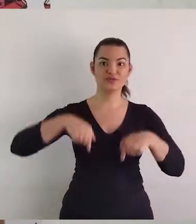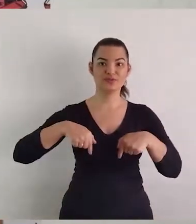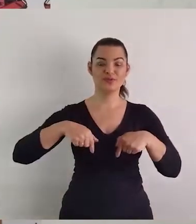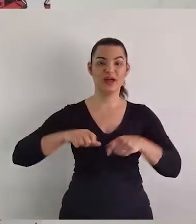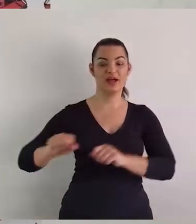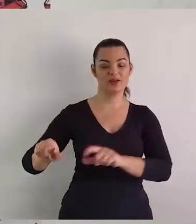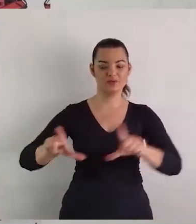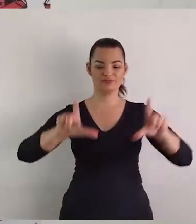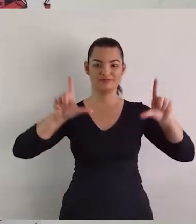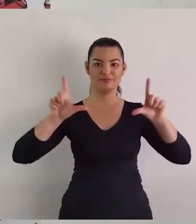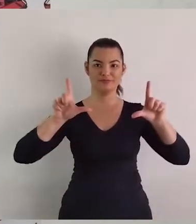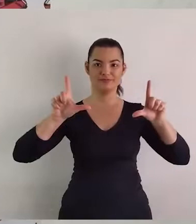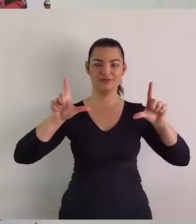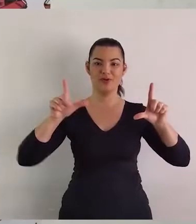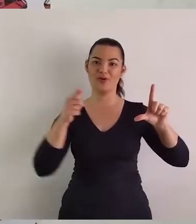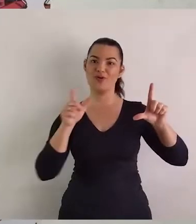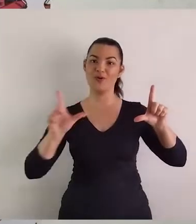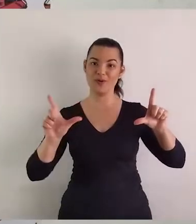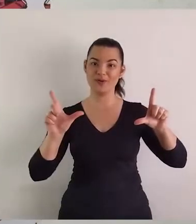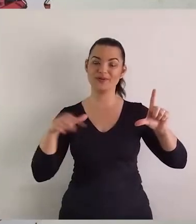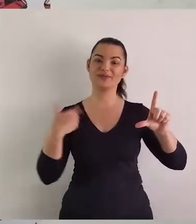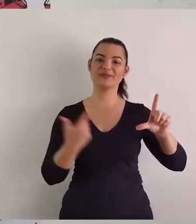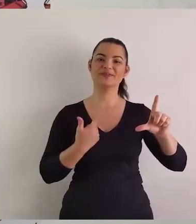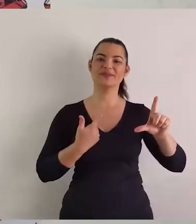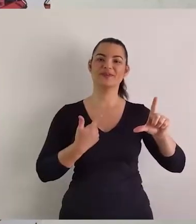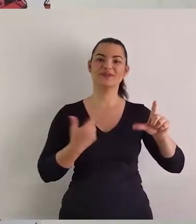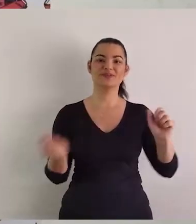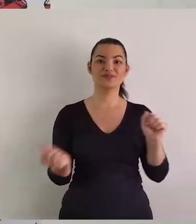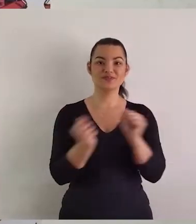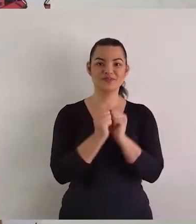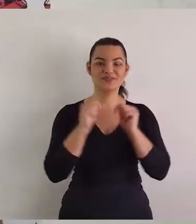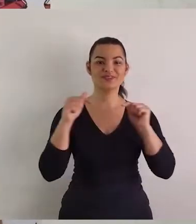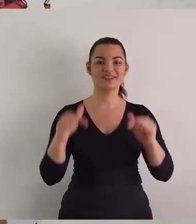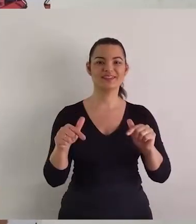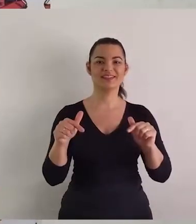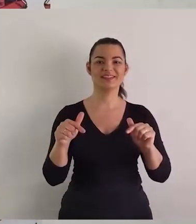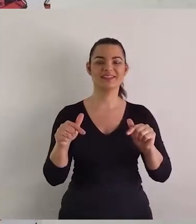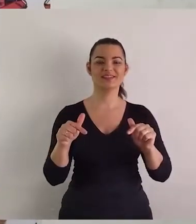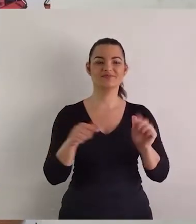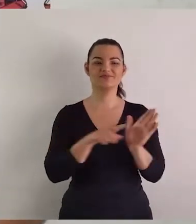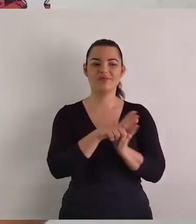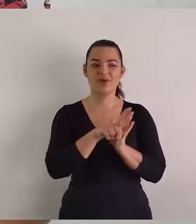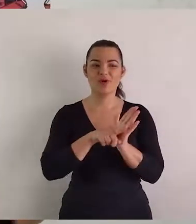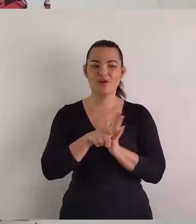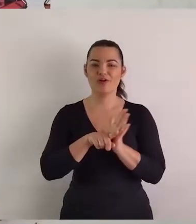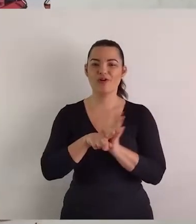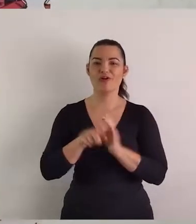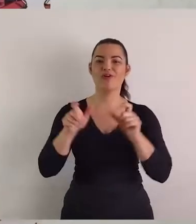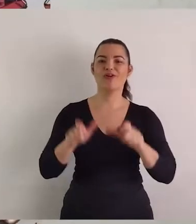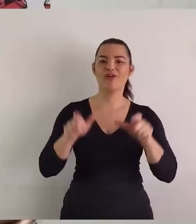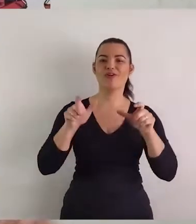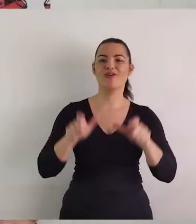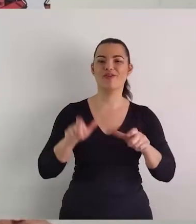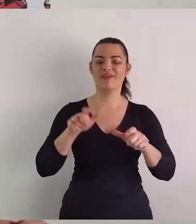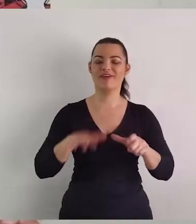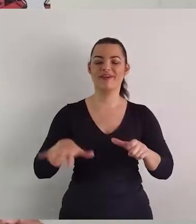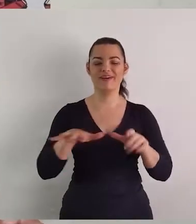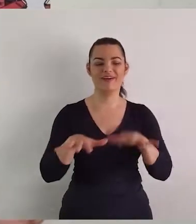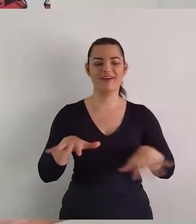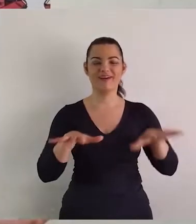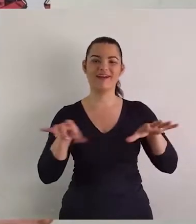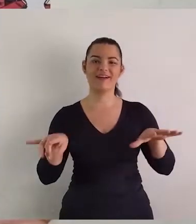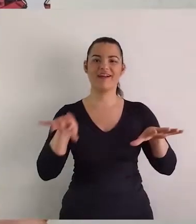com a tela compartilhada e nós vamos juntos explorarmos esses